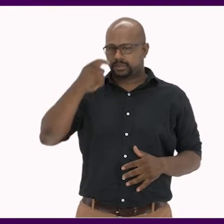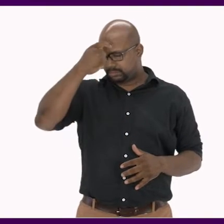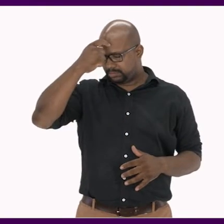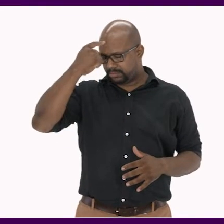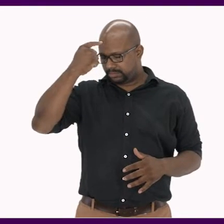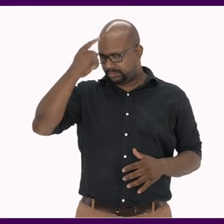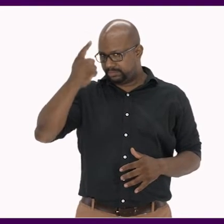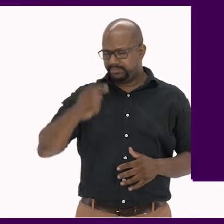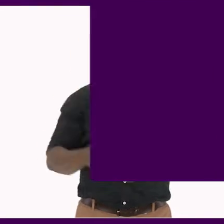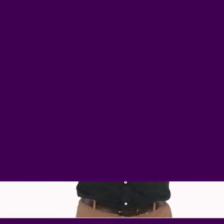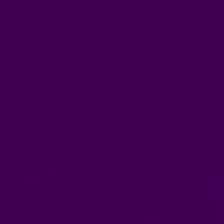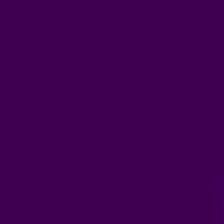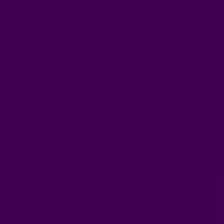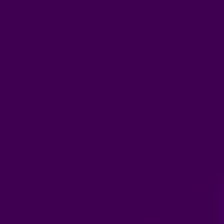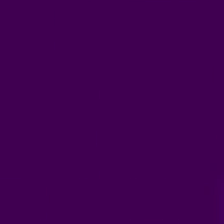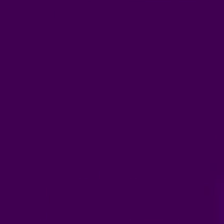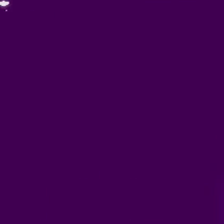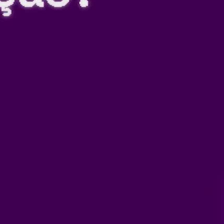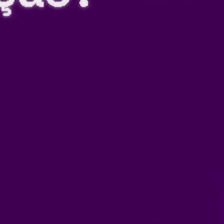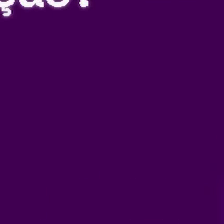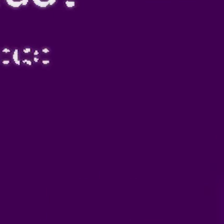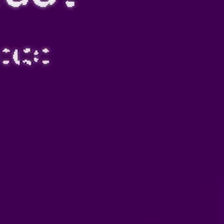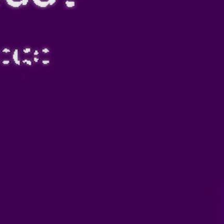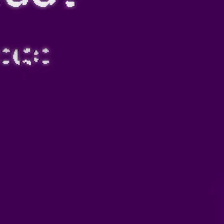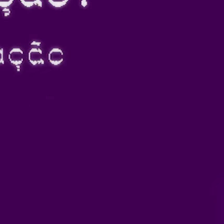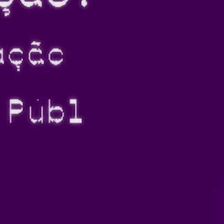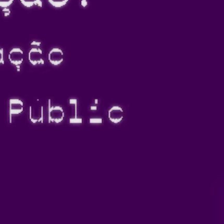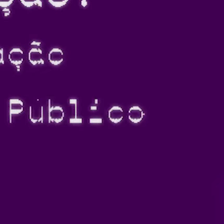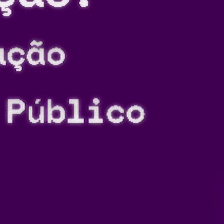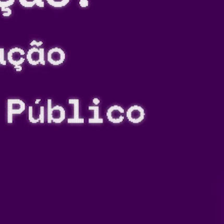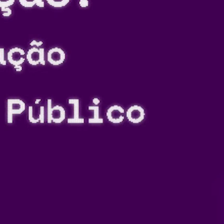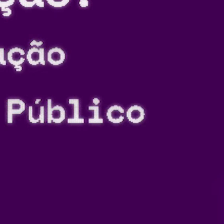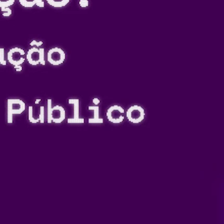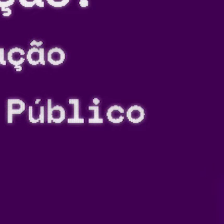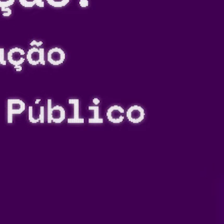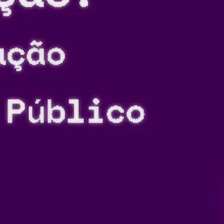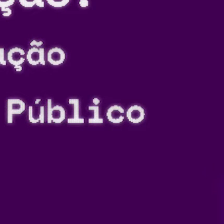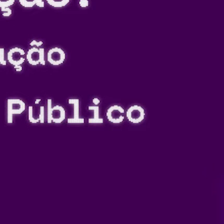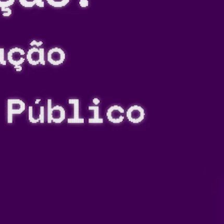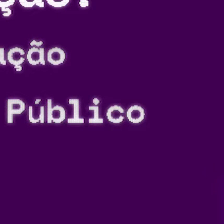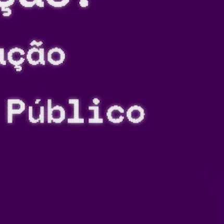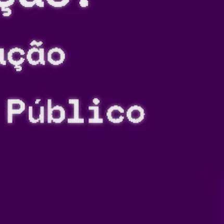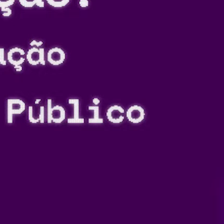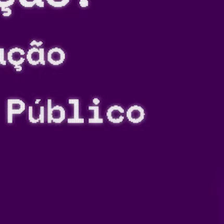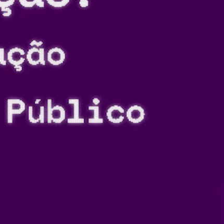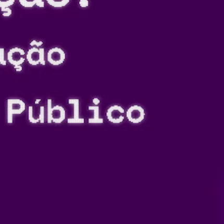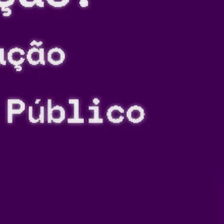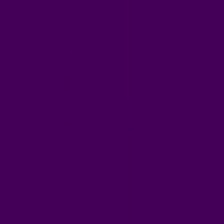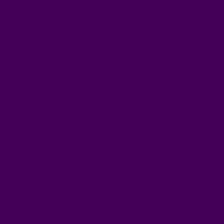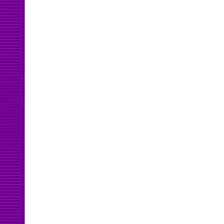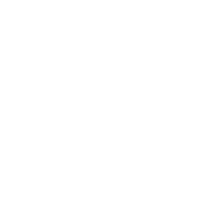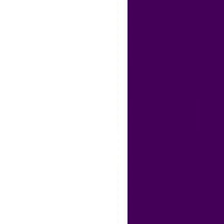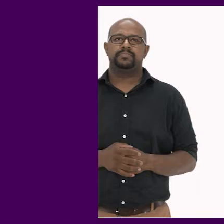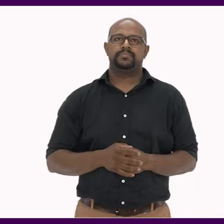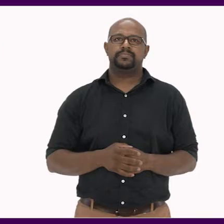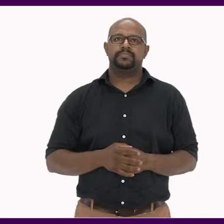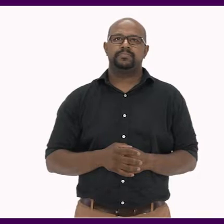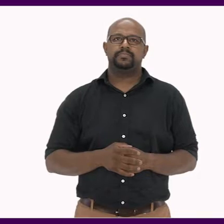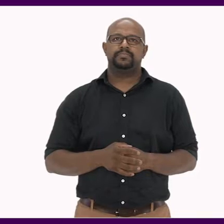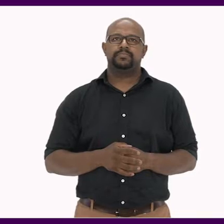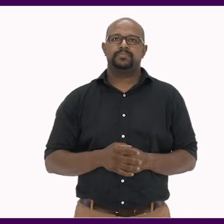em mente. Texto: o que é exposição? Exposição é comunicação entre instituição e